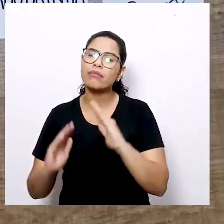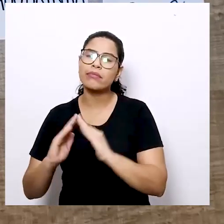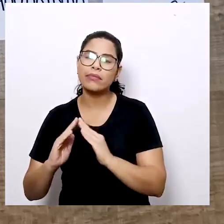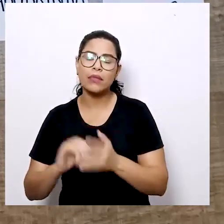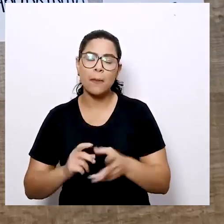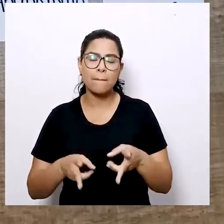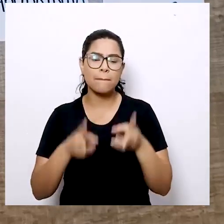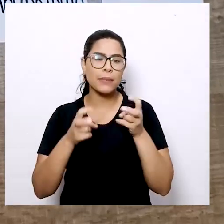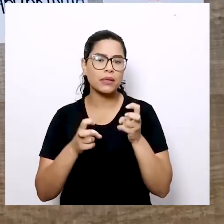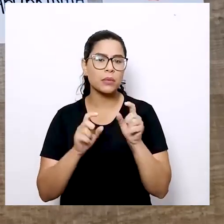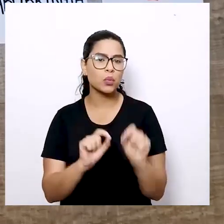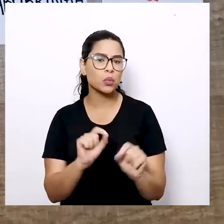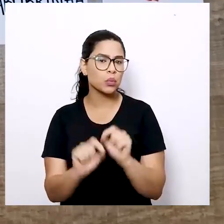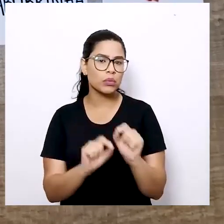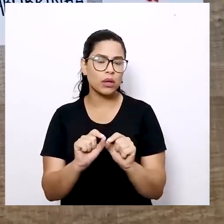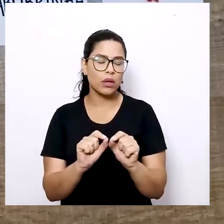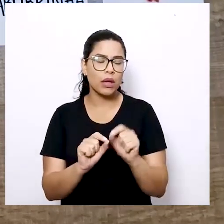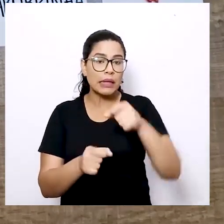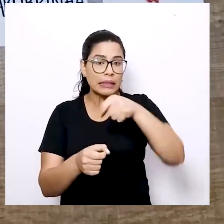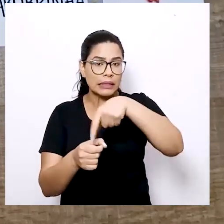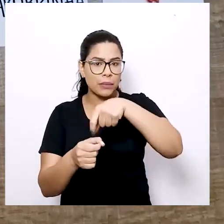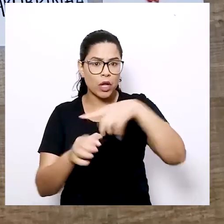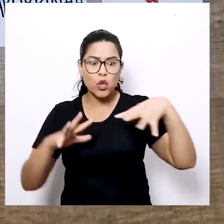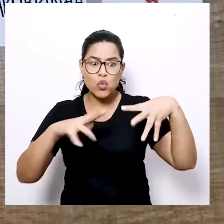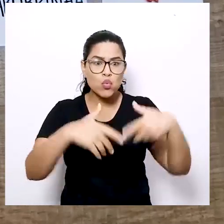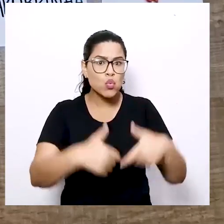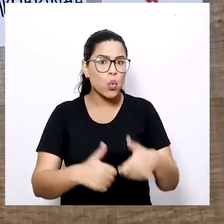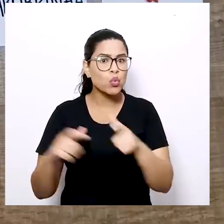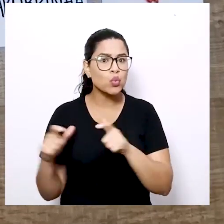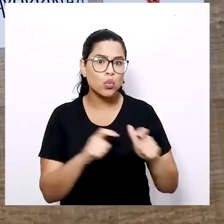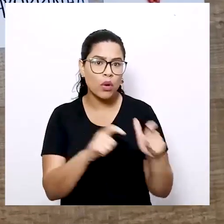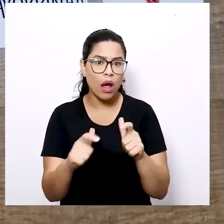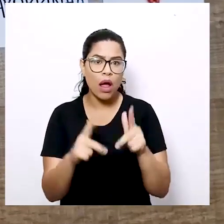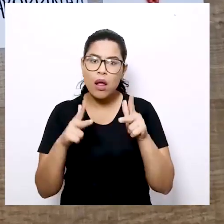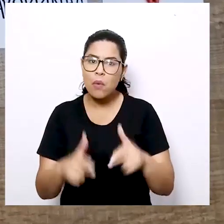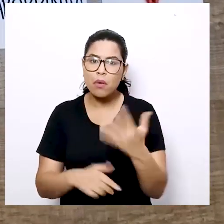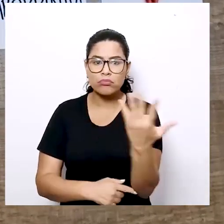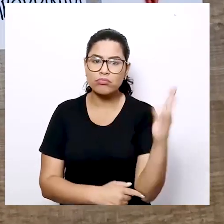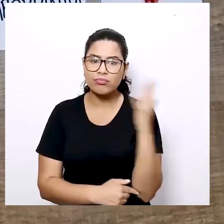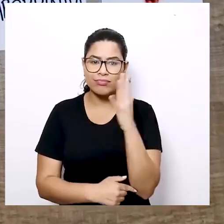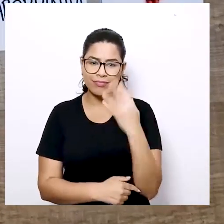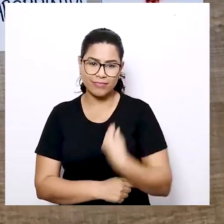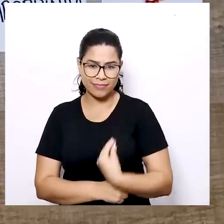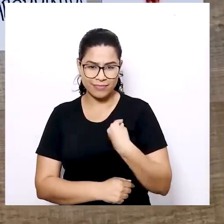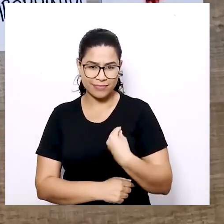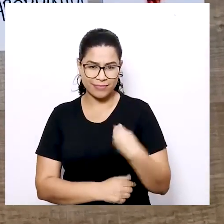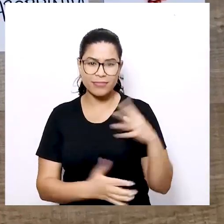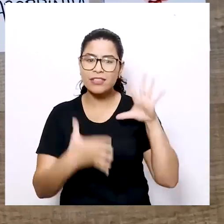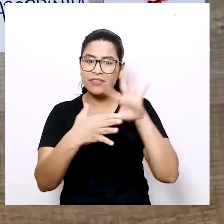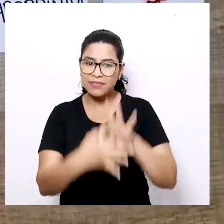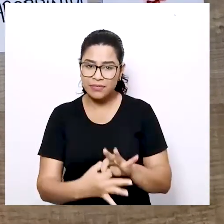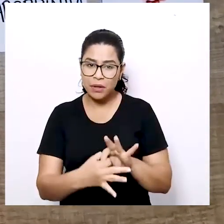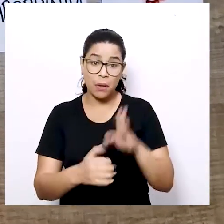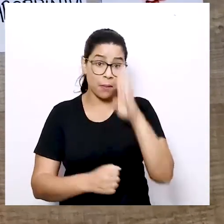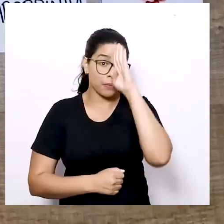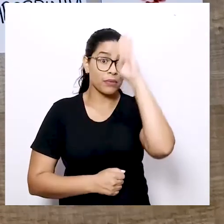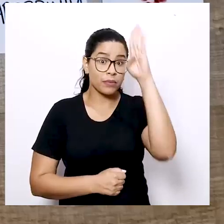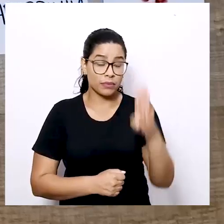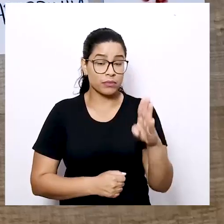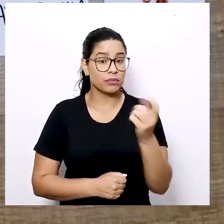a perceber que as sementes estão em todos os lugares. E como a natureza faz parte da nossa vida, principalmente